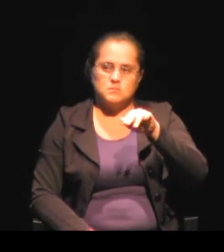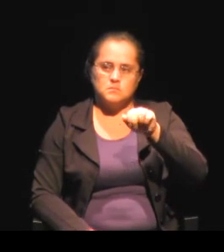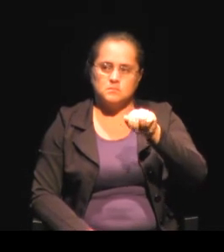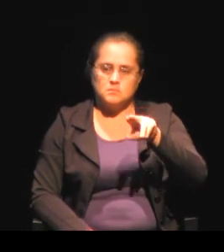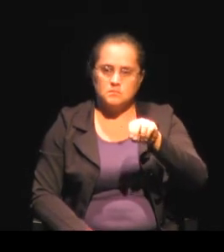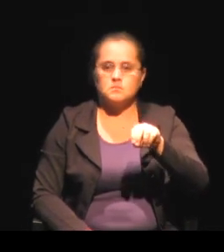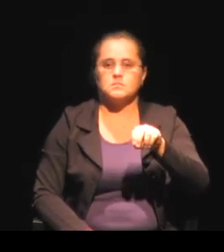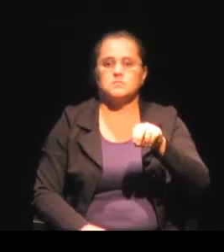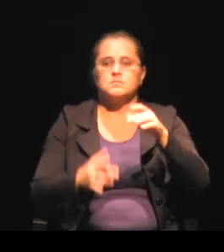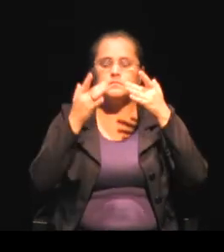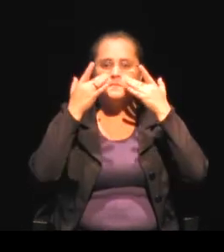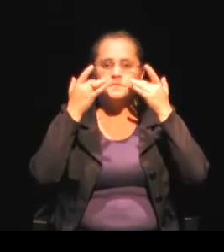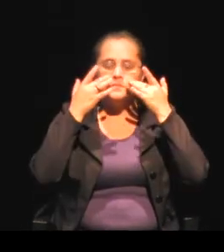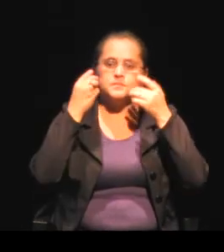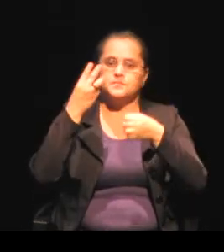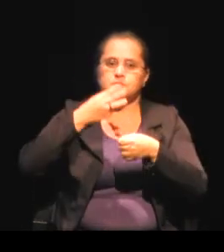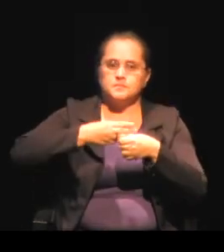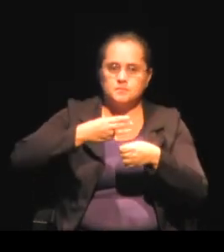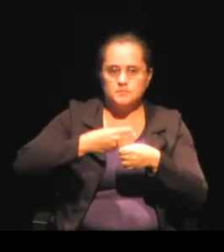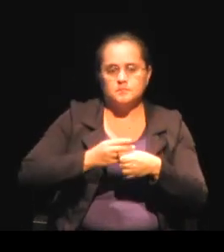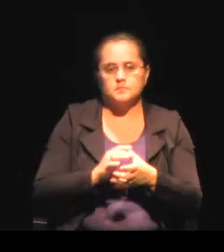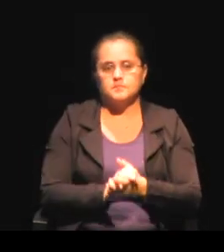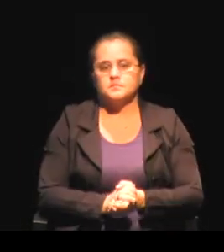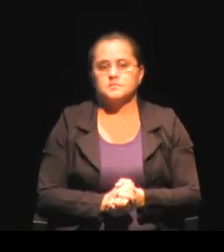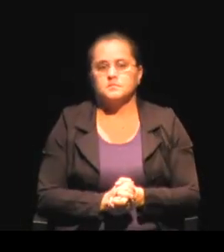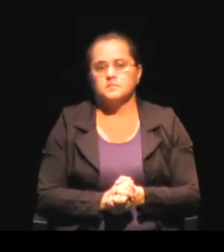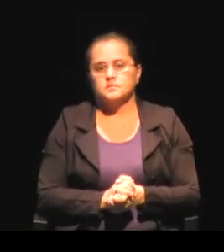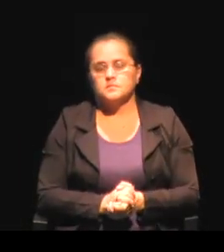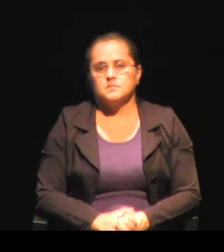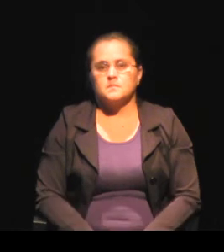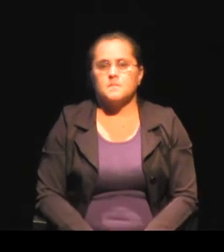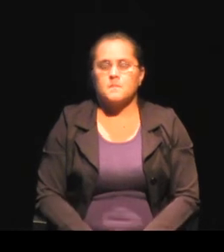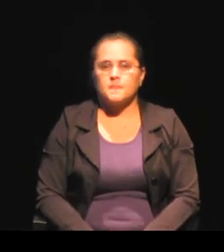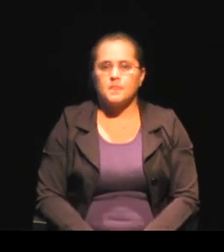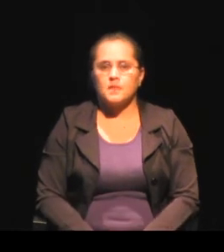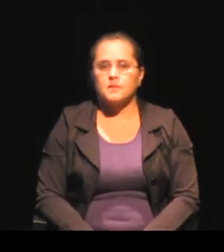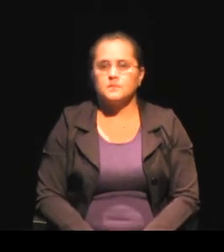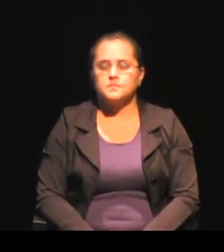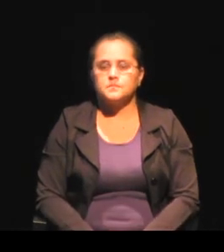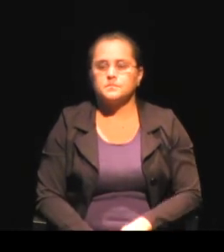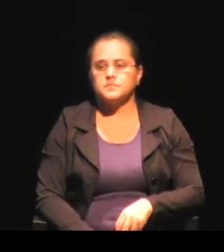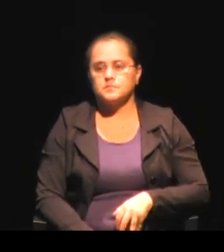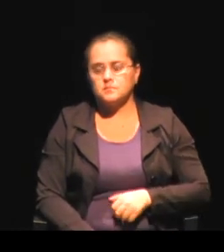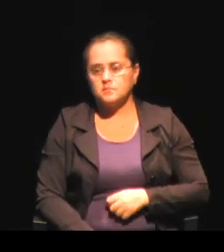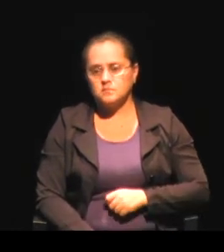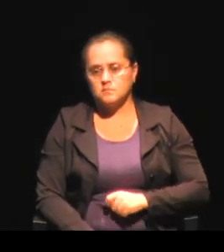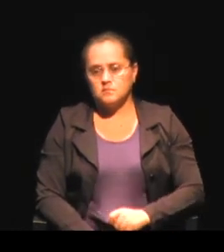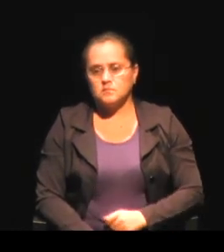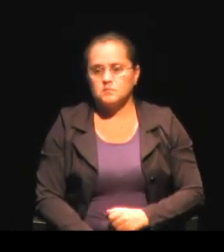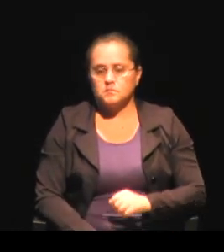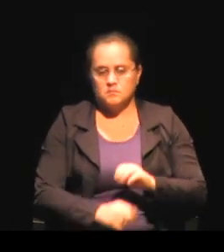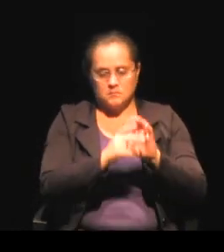E, enfim, aqui está o Teatro Municipal, dá para ver, olha. Aqui é Conselheiro Crispiniano, São João e Anhangabaú, lá embaixo.